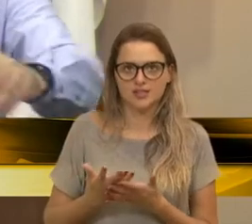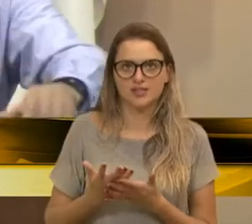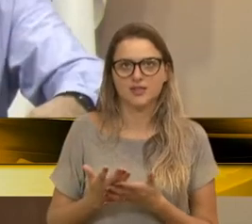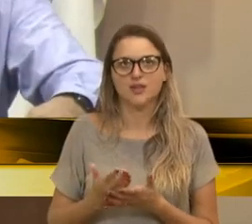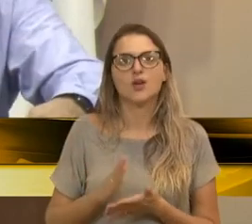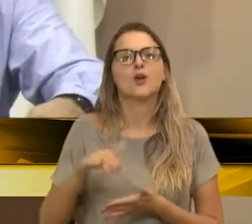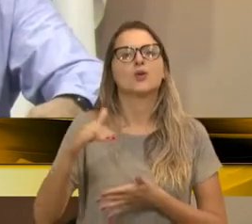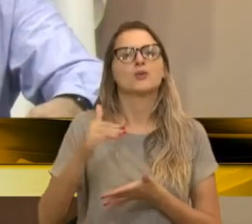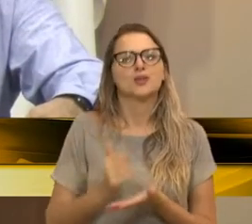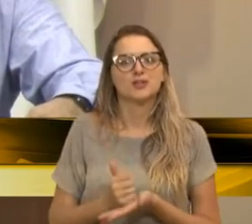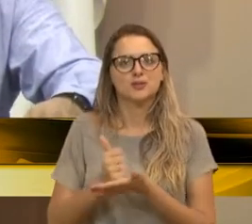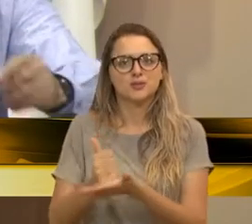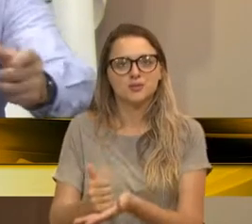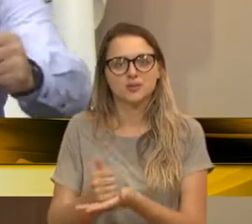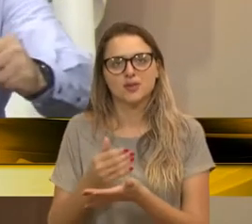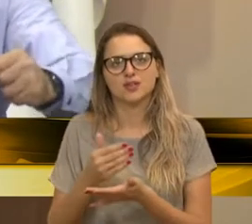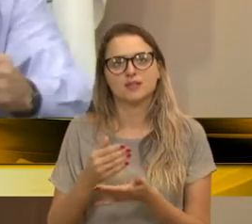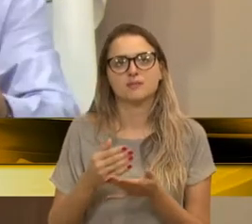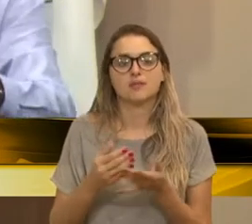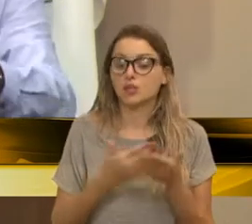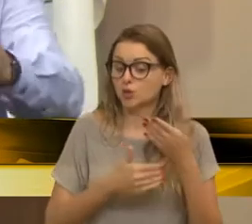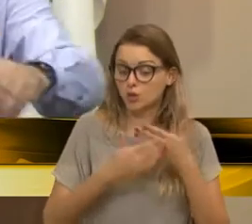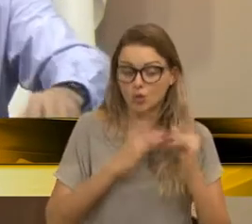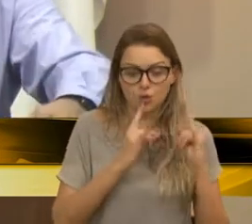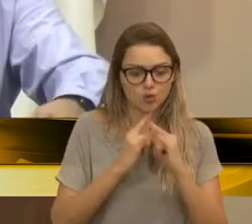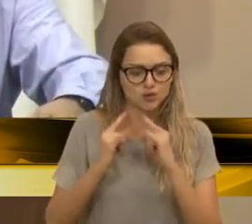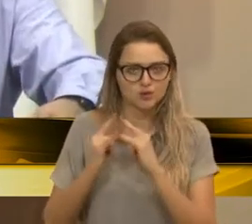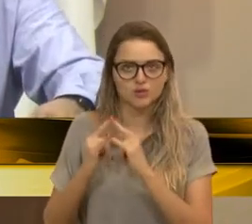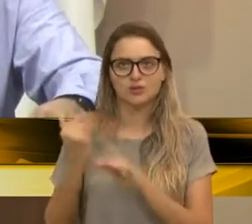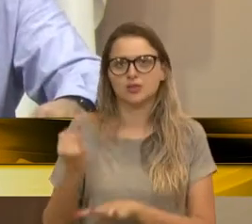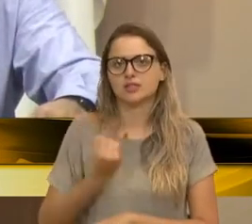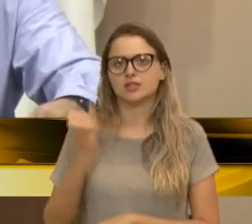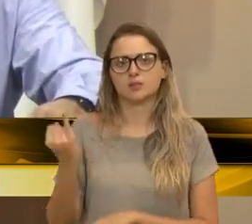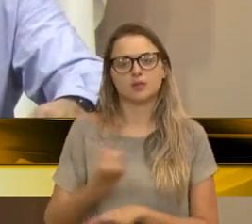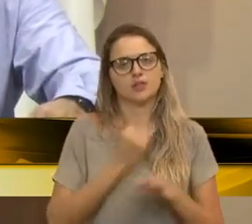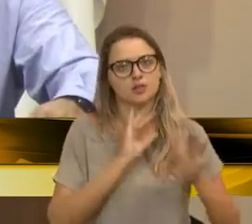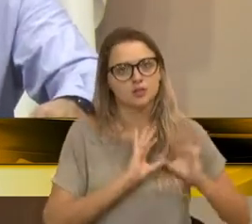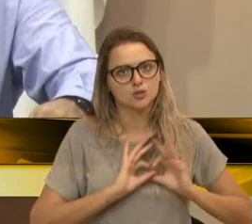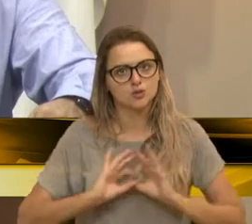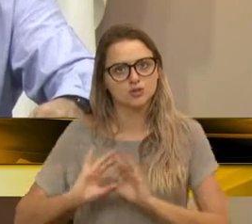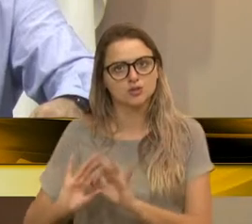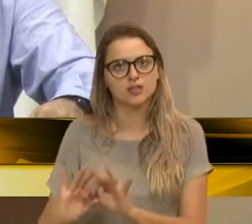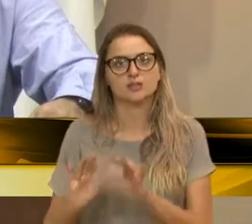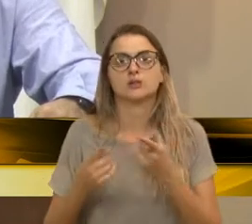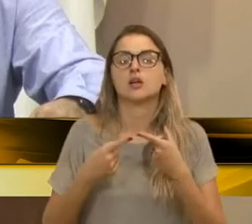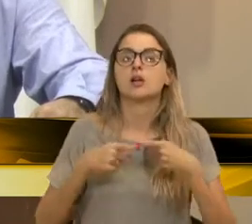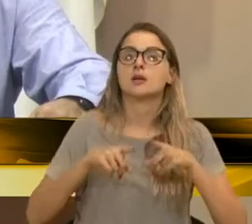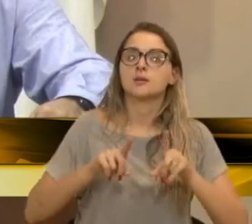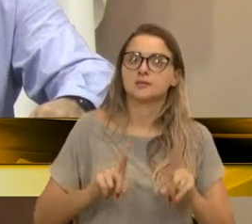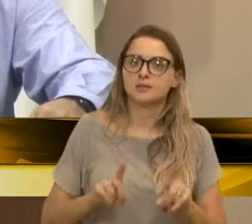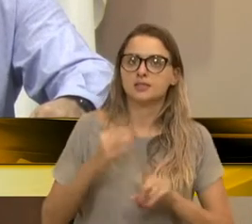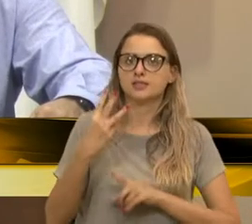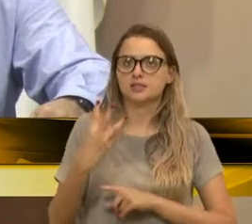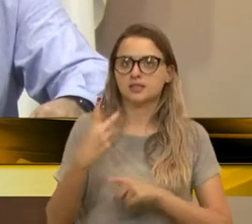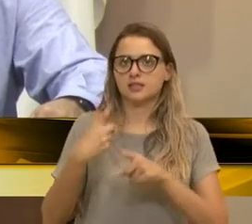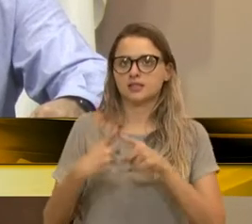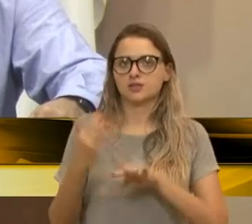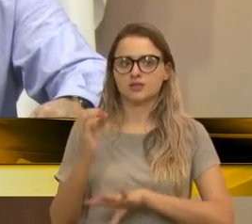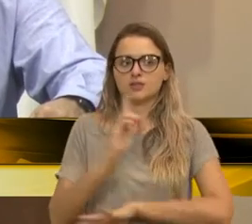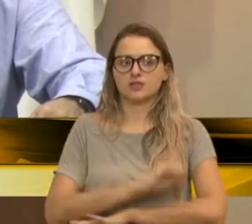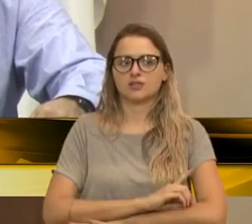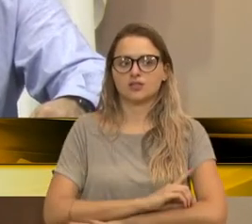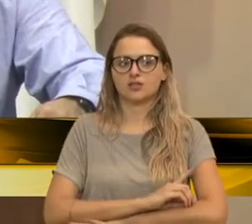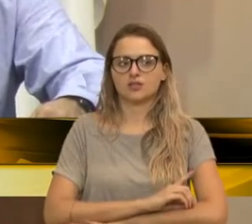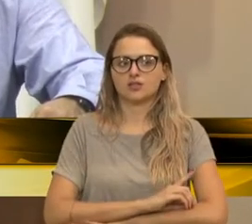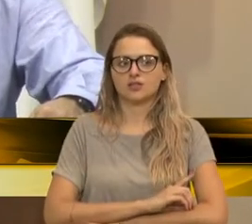que contribui isso. Todas as entidades são importantes para o contexto do país, mas pelo menos 3 vezes por dia,